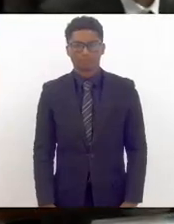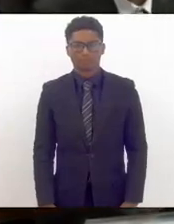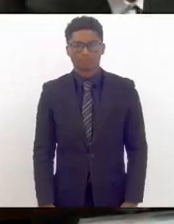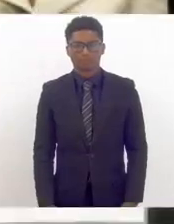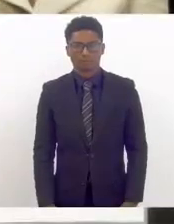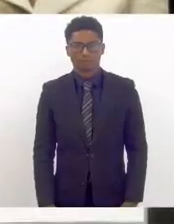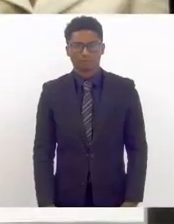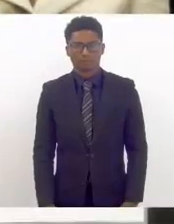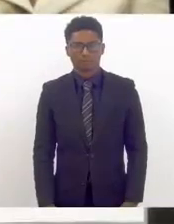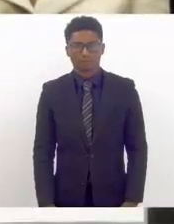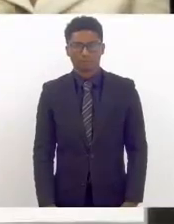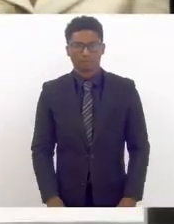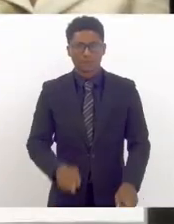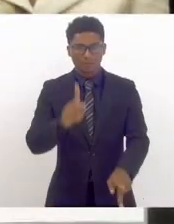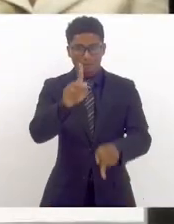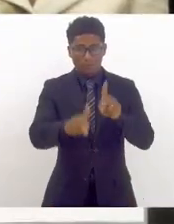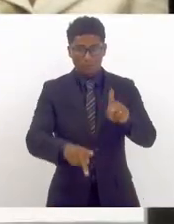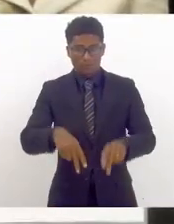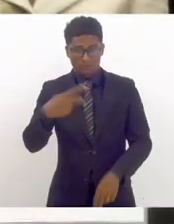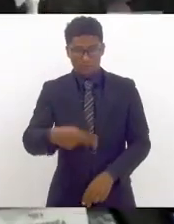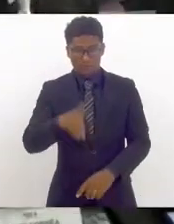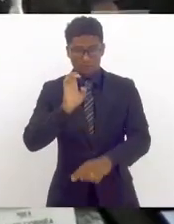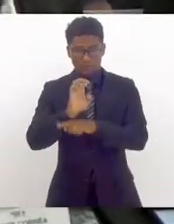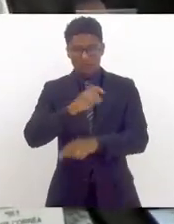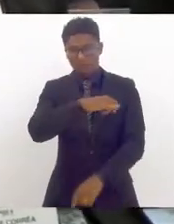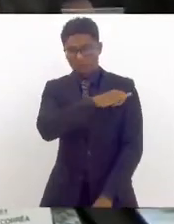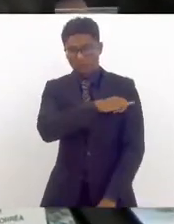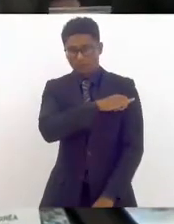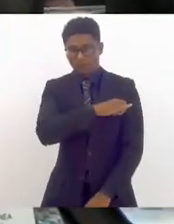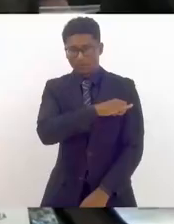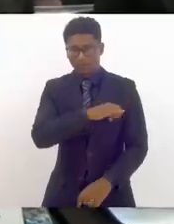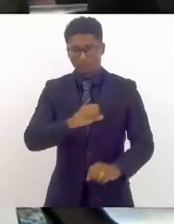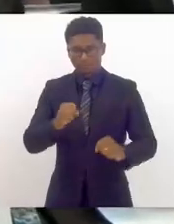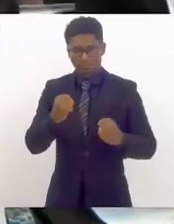ao povo do Estado do Rio de Janeiro.